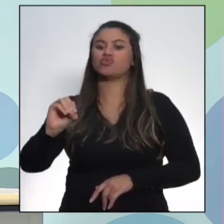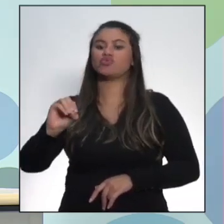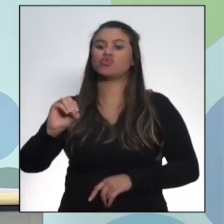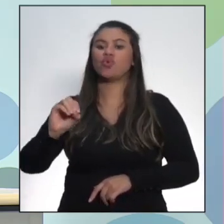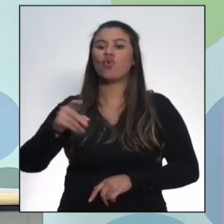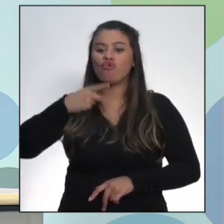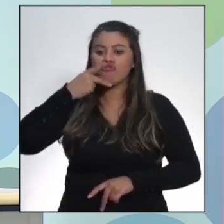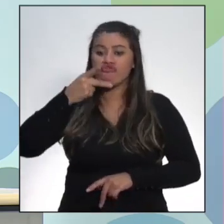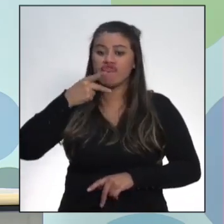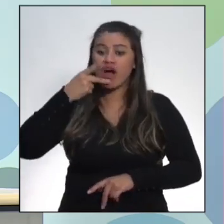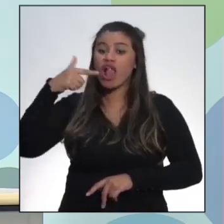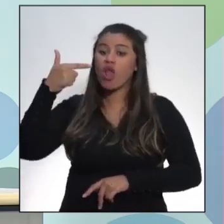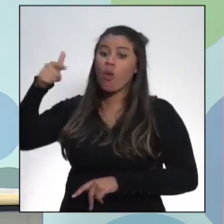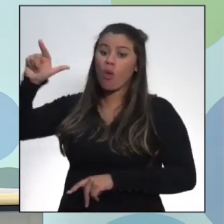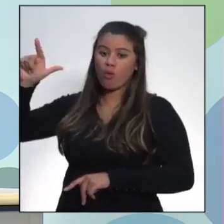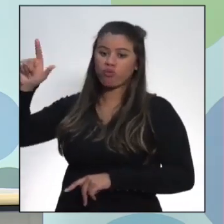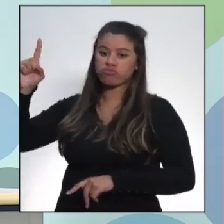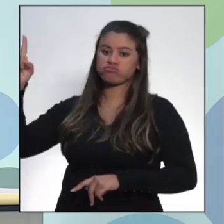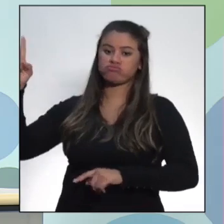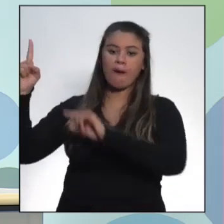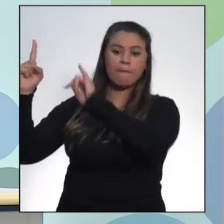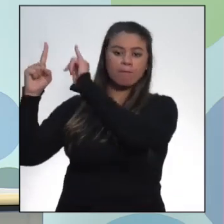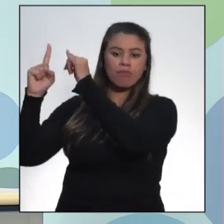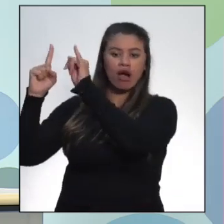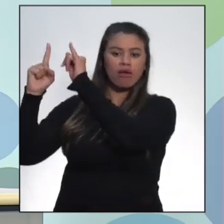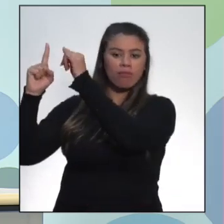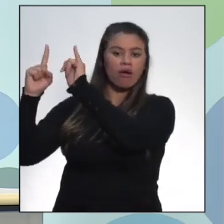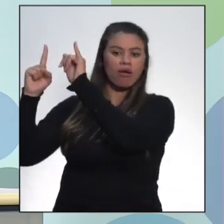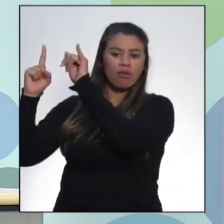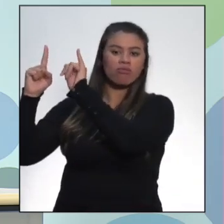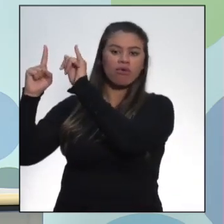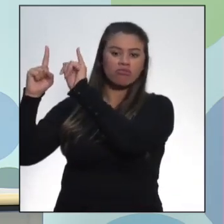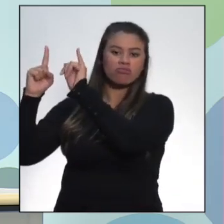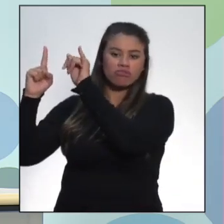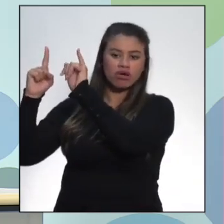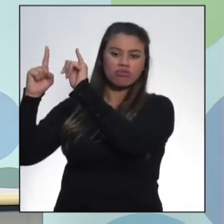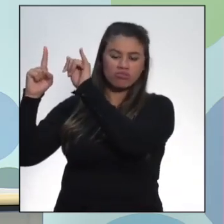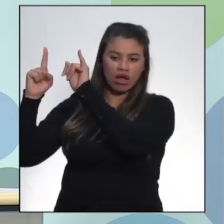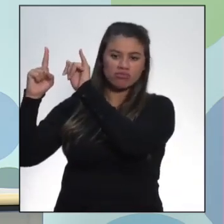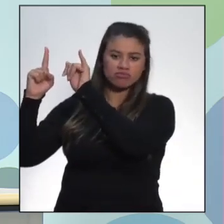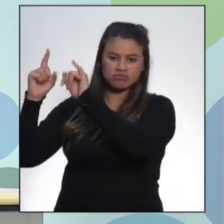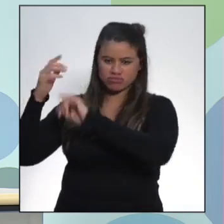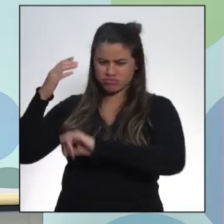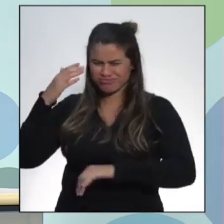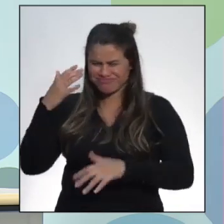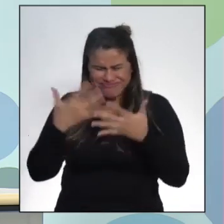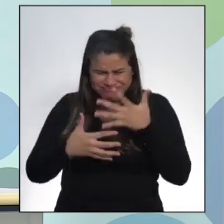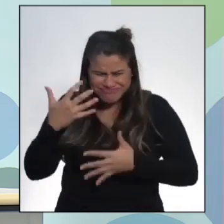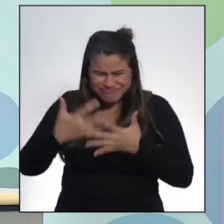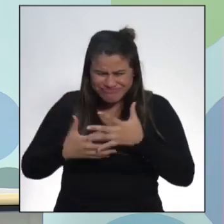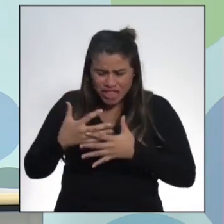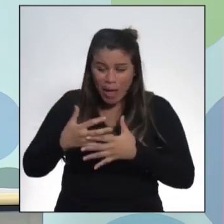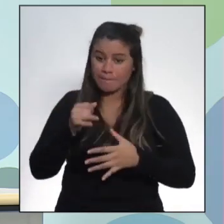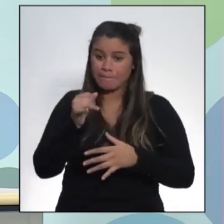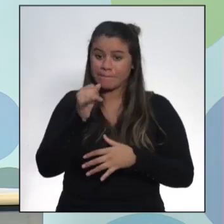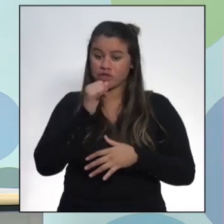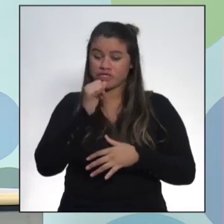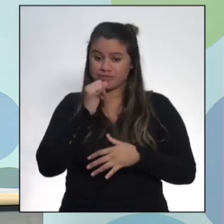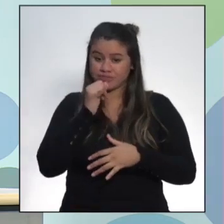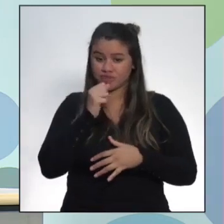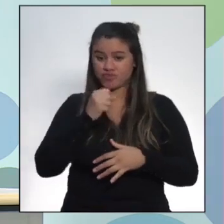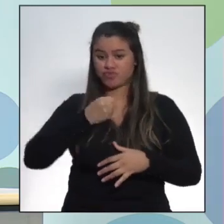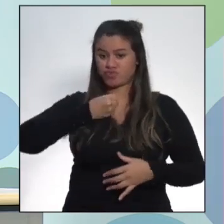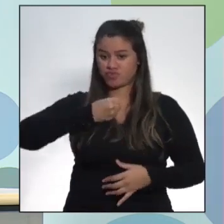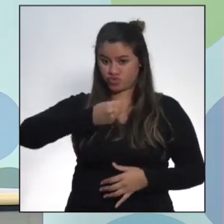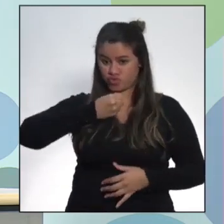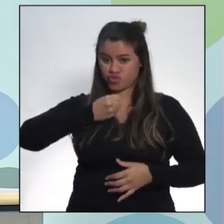vem da boca de alguém que fala o que o personagem disse. Ficou confuso? Imagina se o jornal. Você está lá